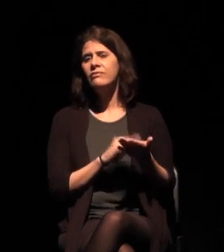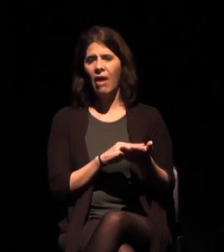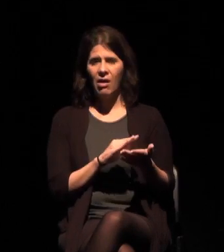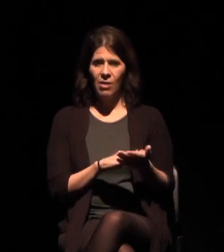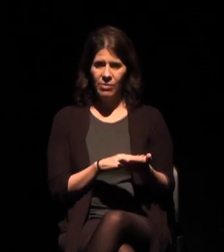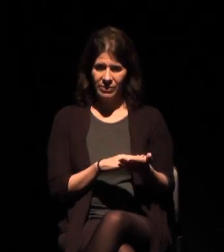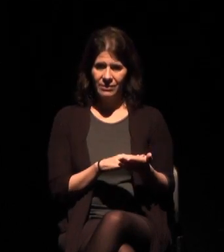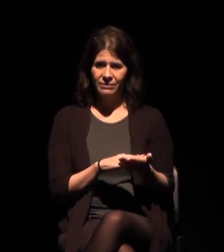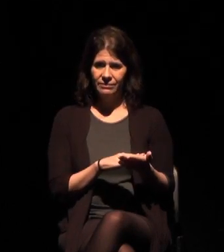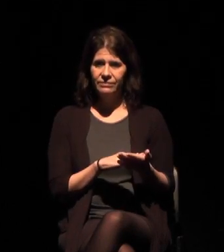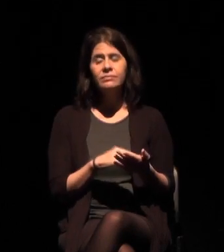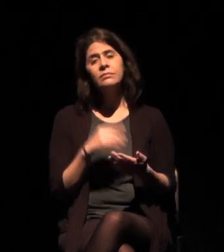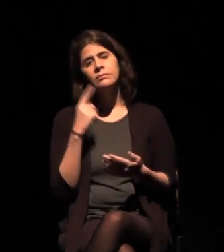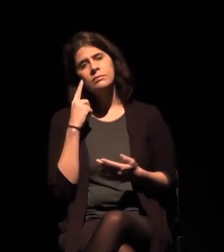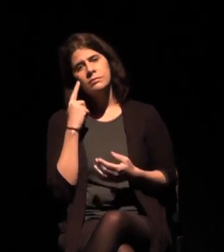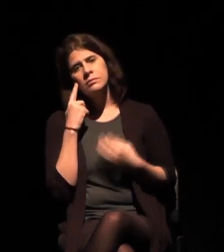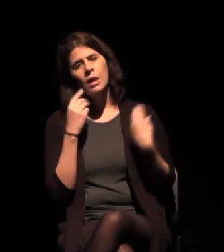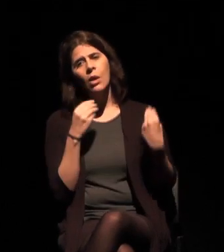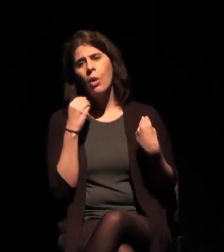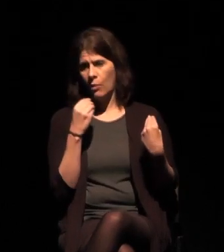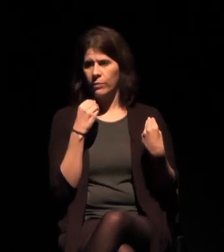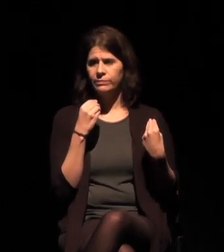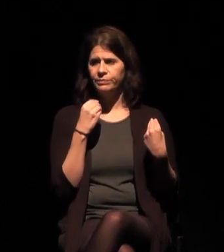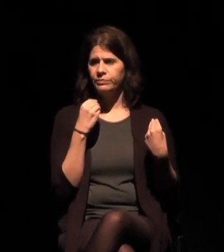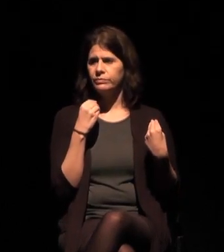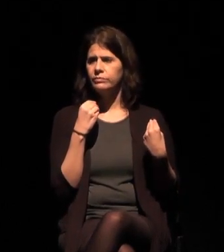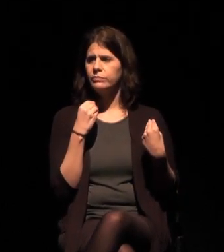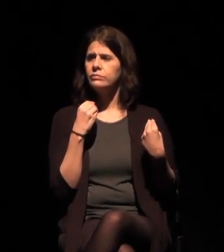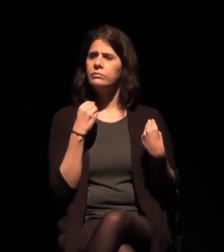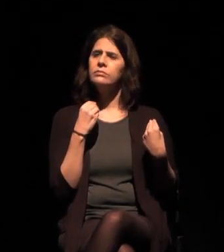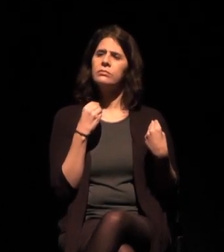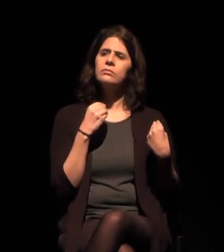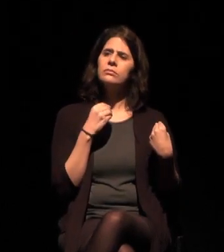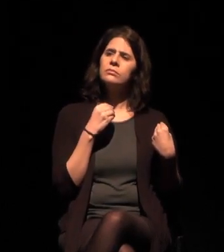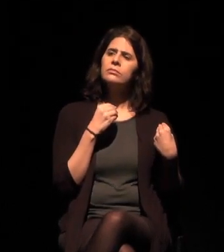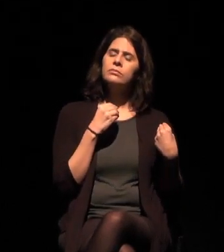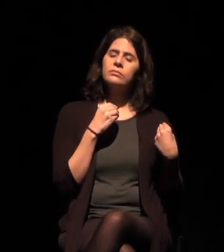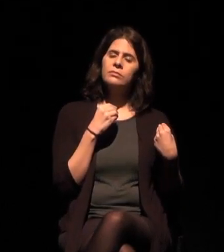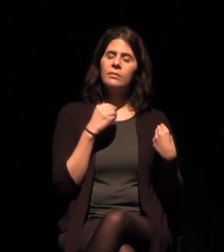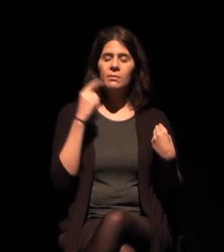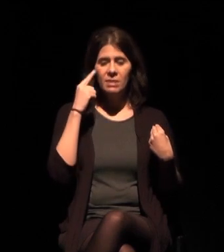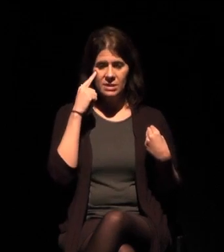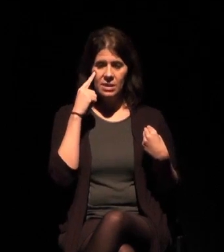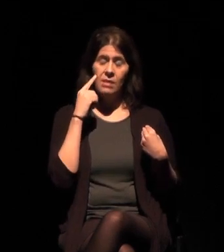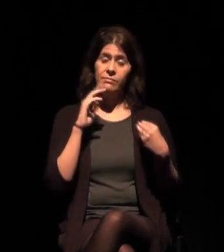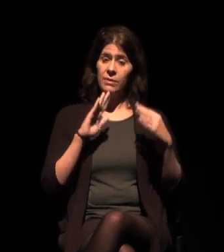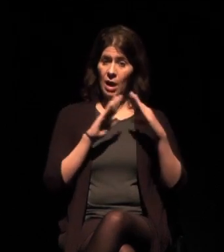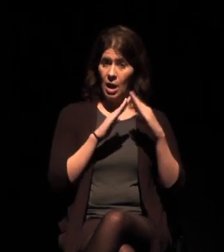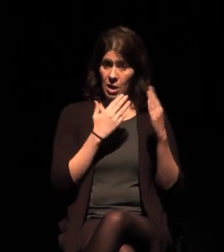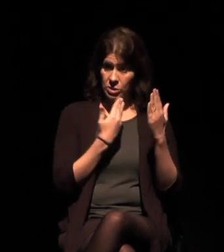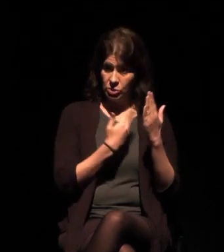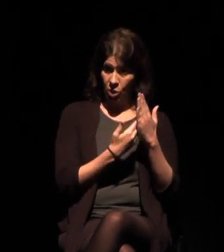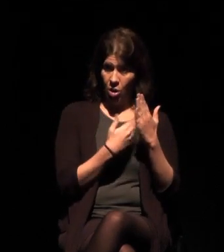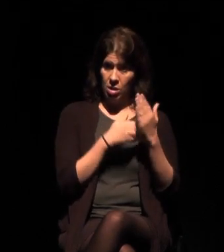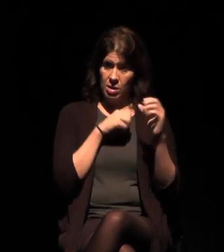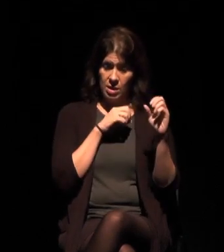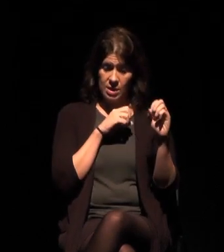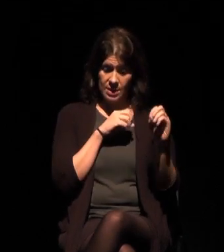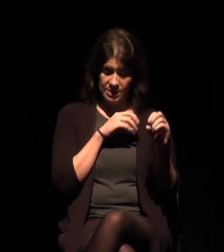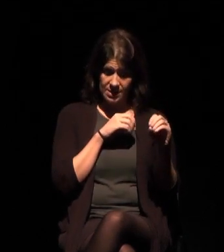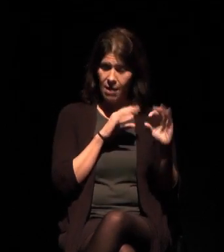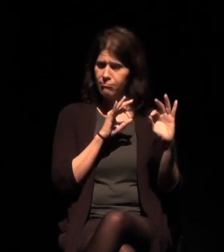seja a própria pós das competências da educação de influência a